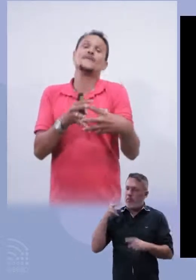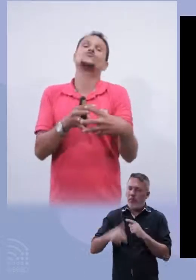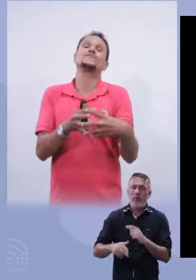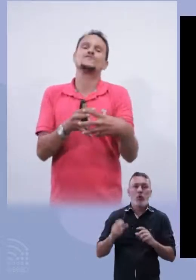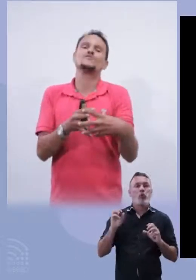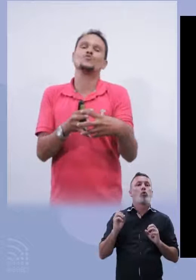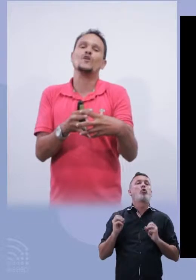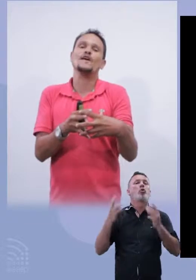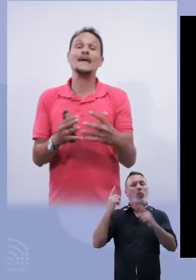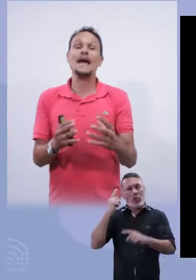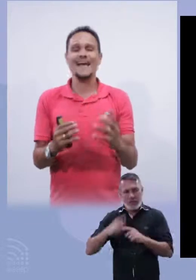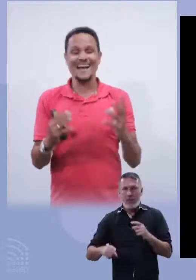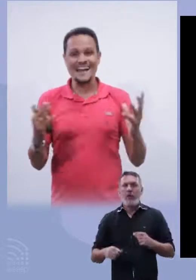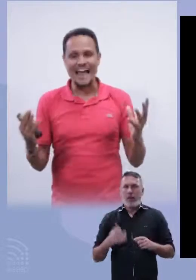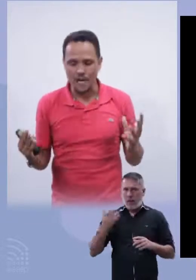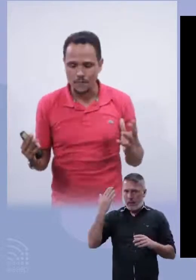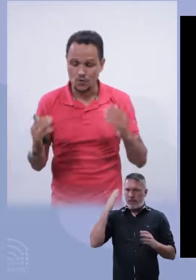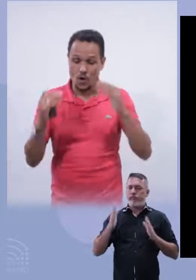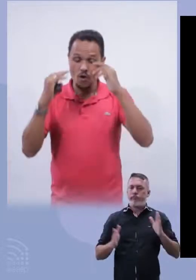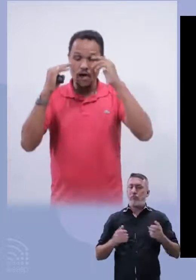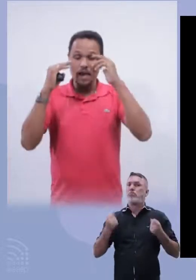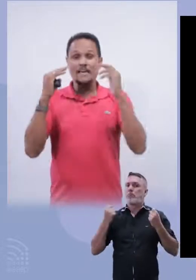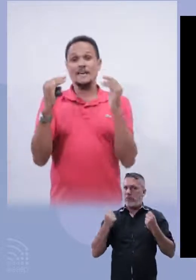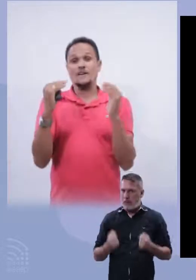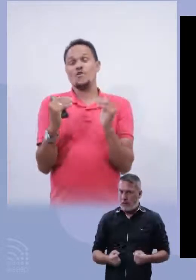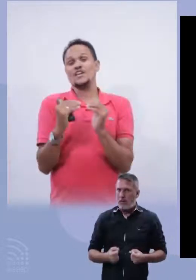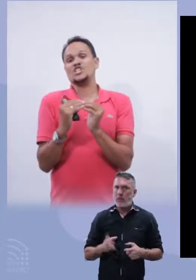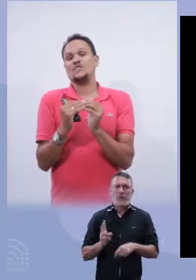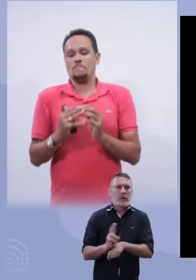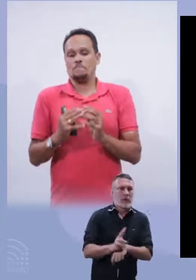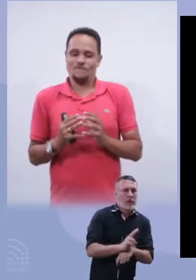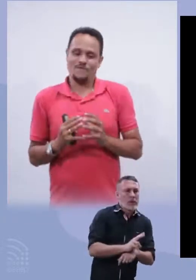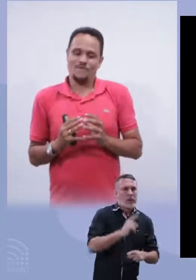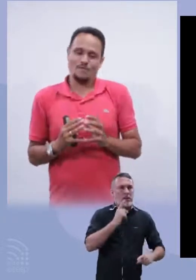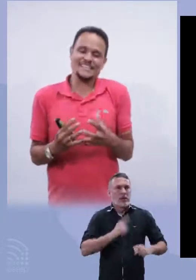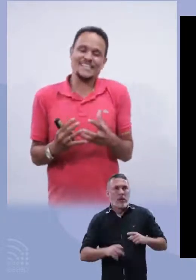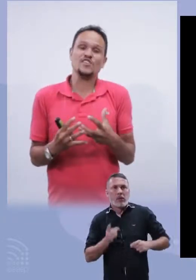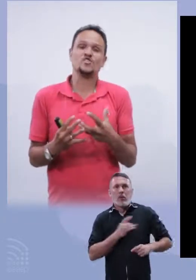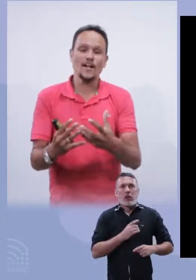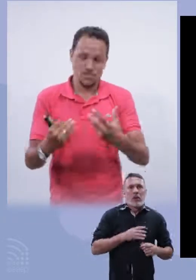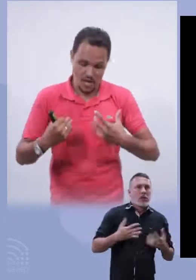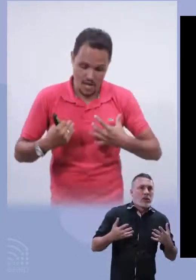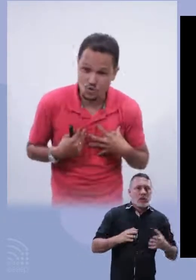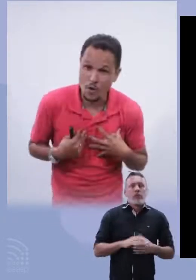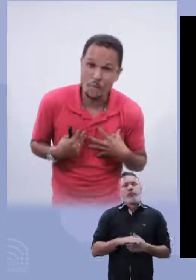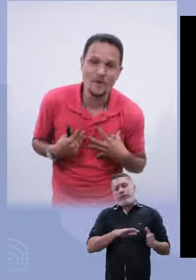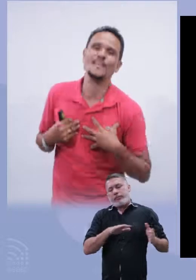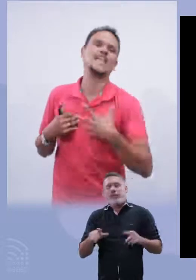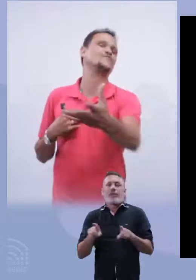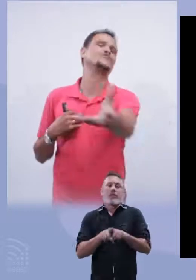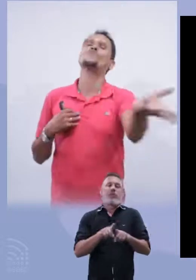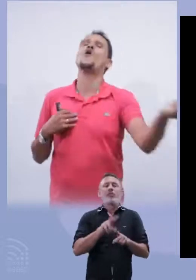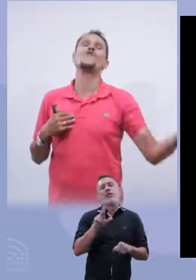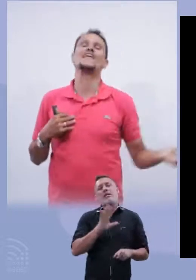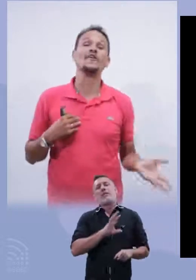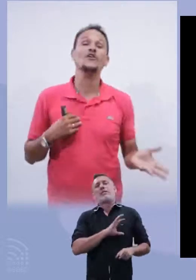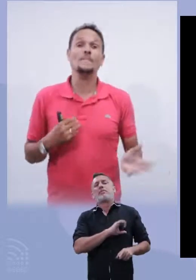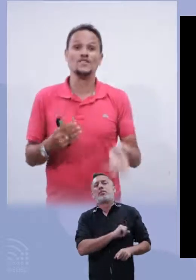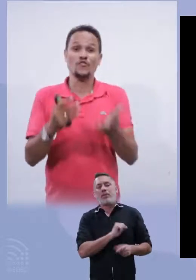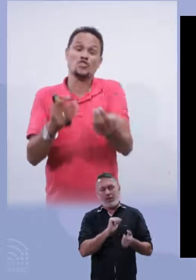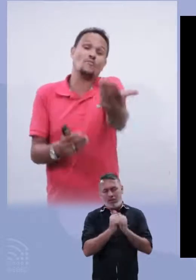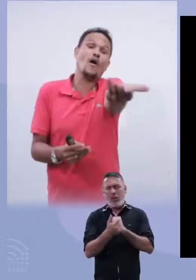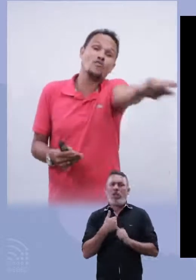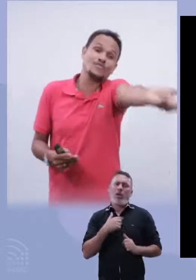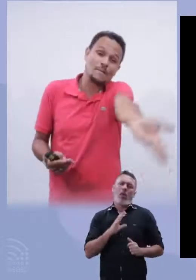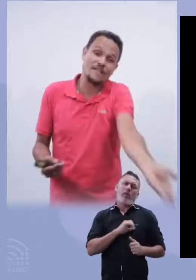é um momento tenso. E aí é claro, pessoal, que quando a gente pensa em esporte, eu sou apaixonado por futebol, claro,